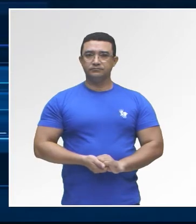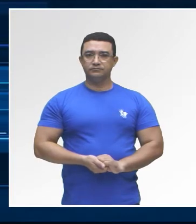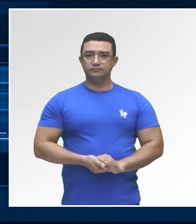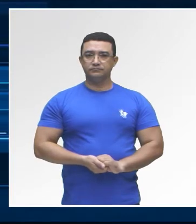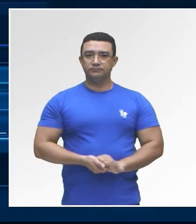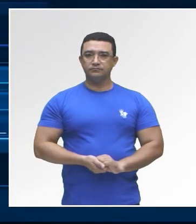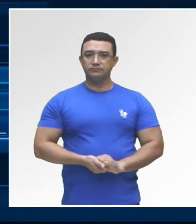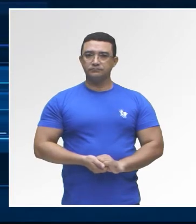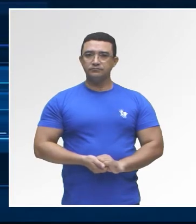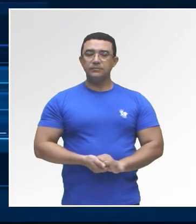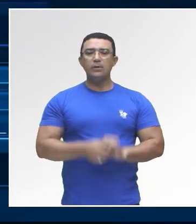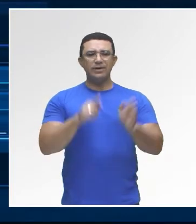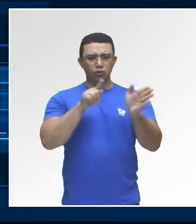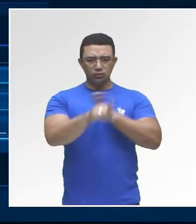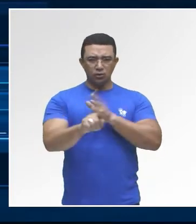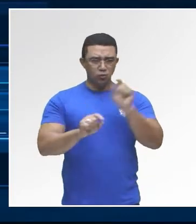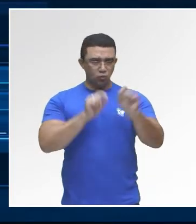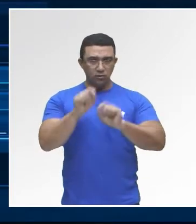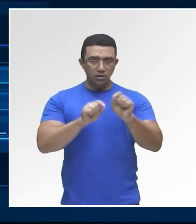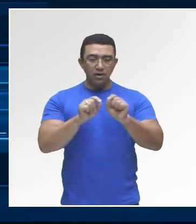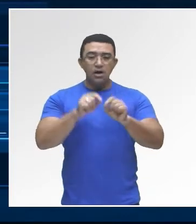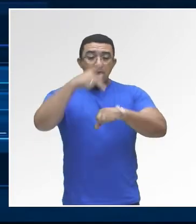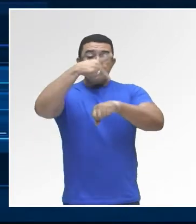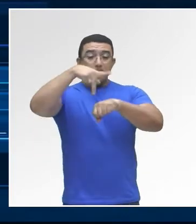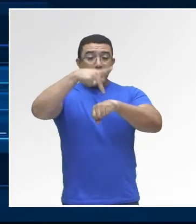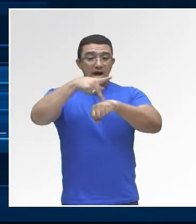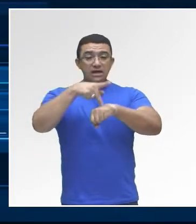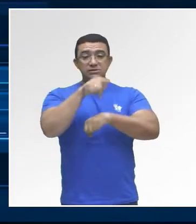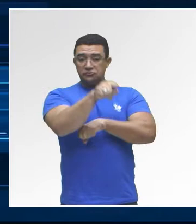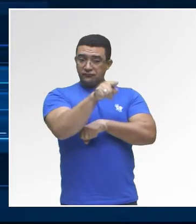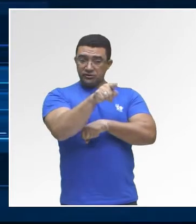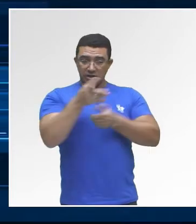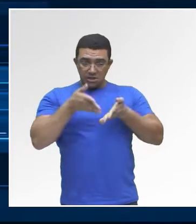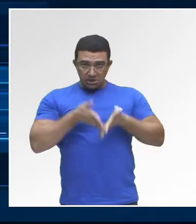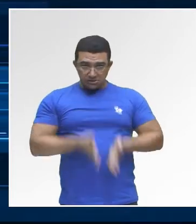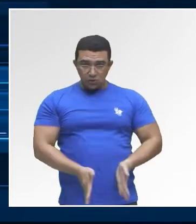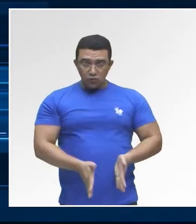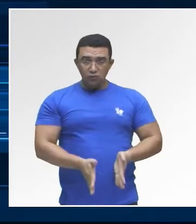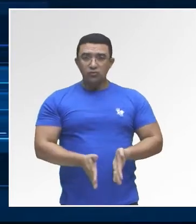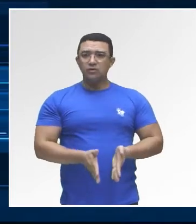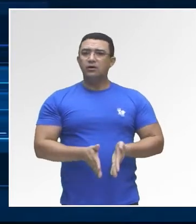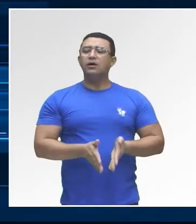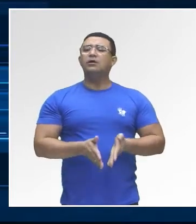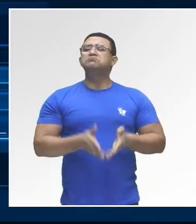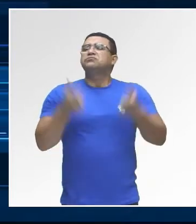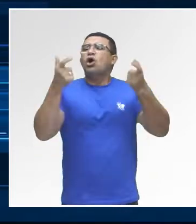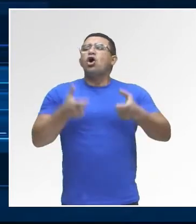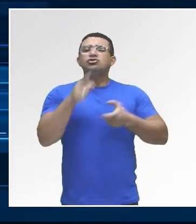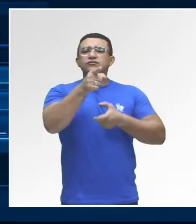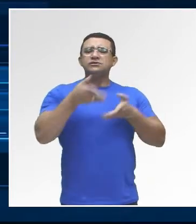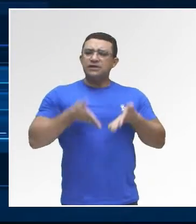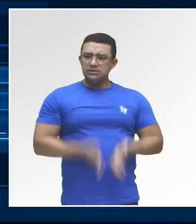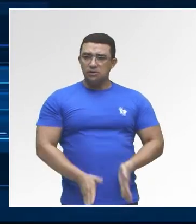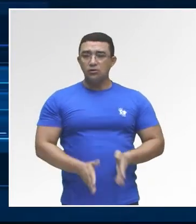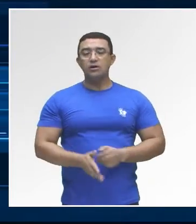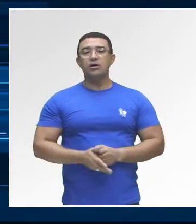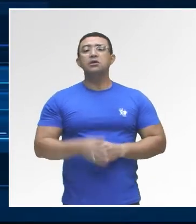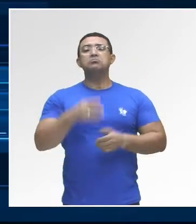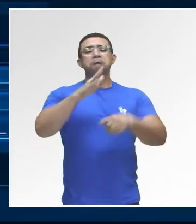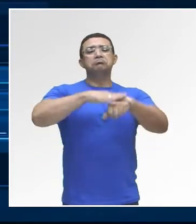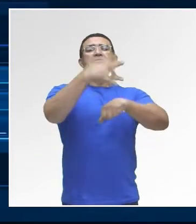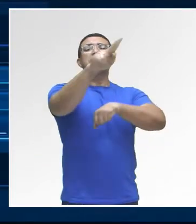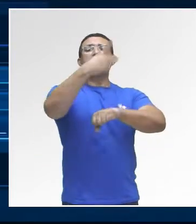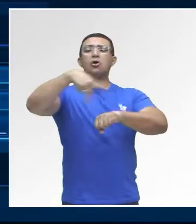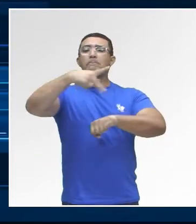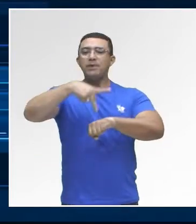Então, eu perguntei sobre o país de origem. Então, de onde você é? No caso, qual é o seu país?